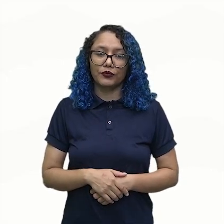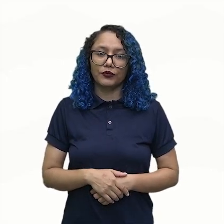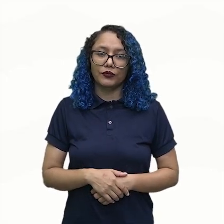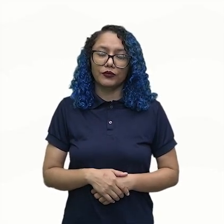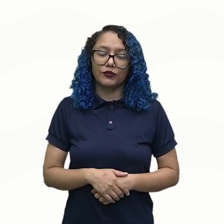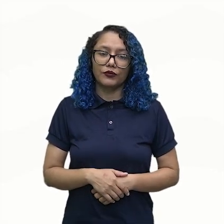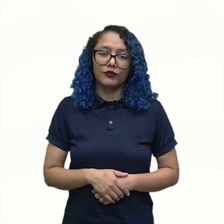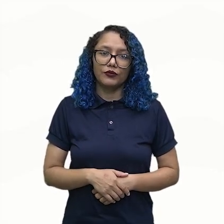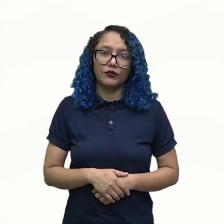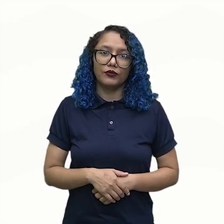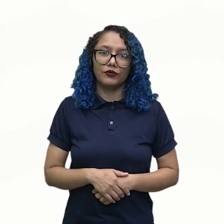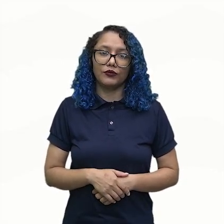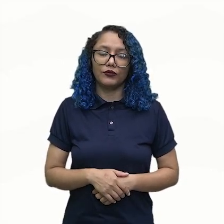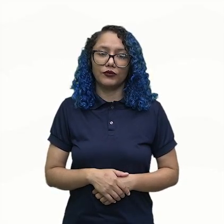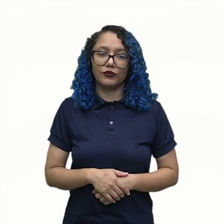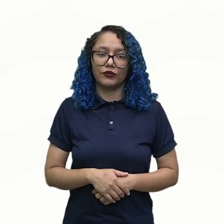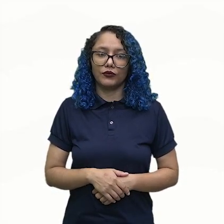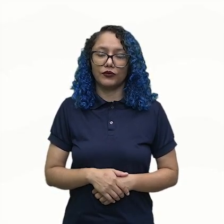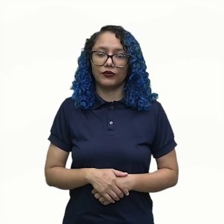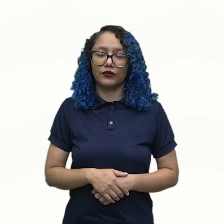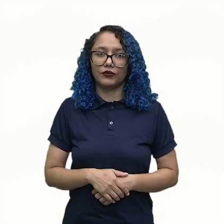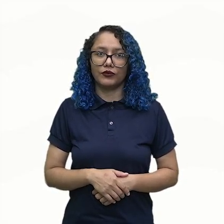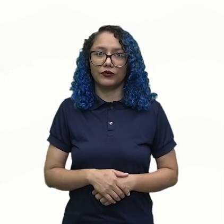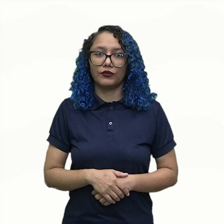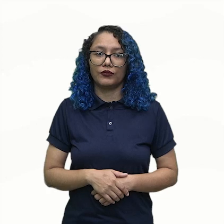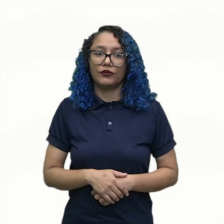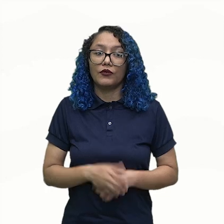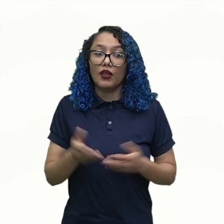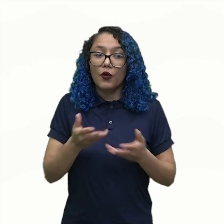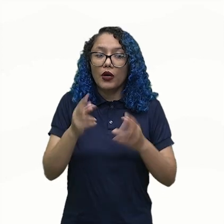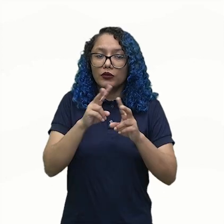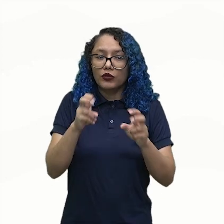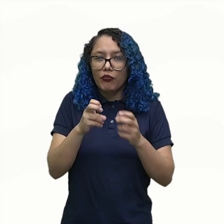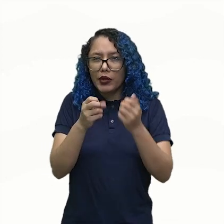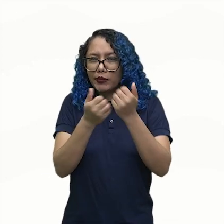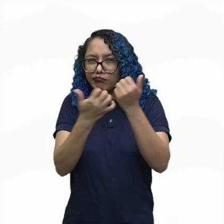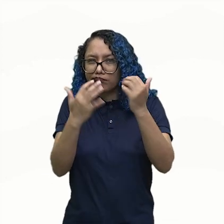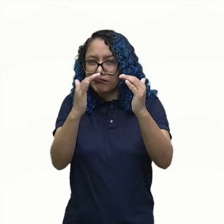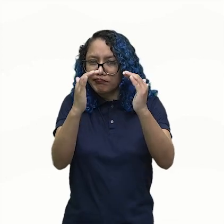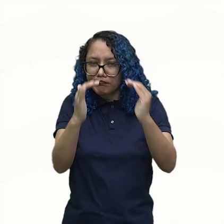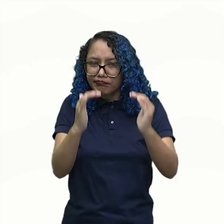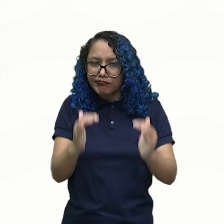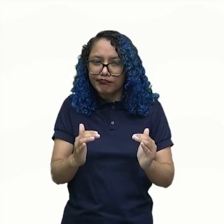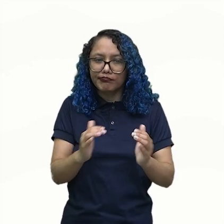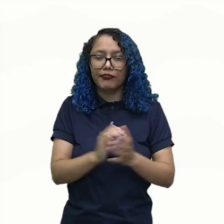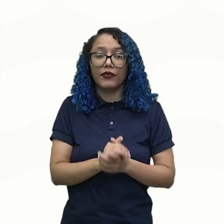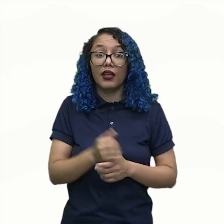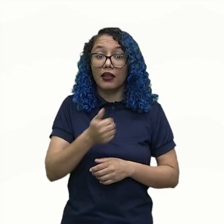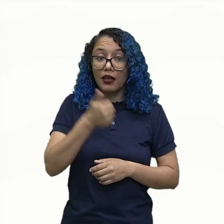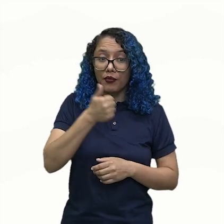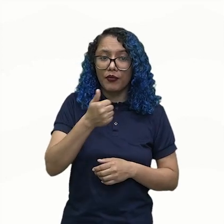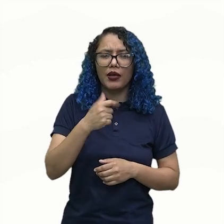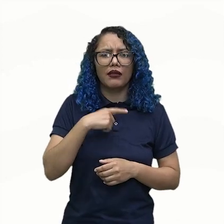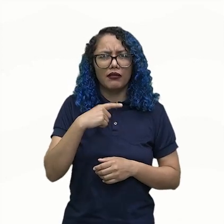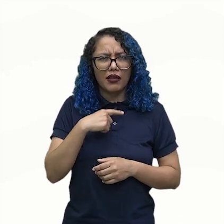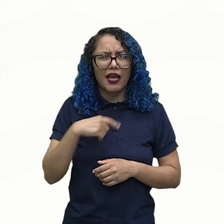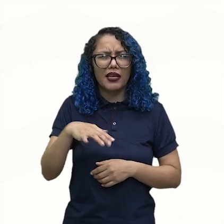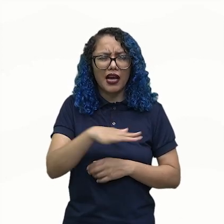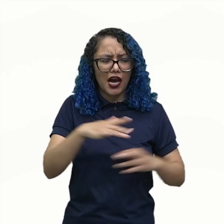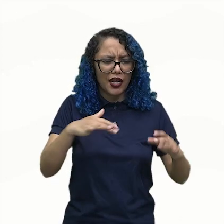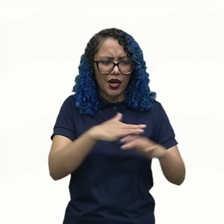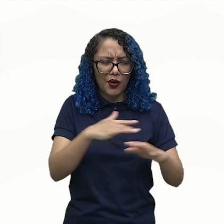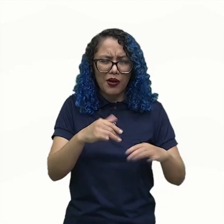certo? Bem, a hierarquia urbana. Na rede urbana densa, a gente tem a presença de metrópoles,